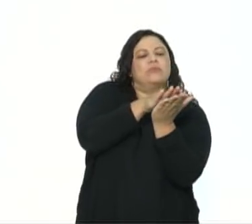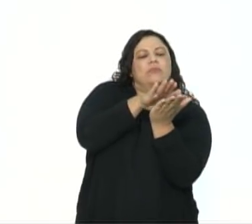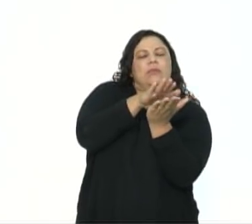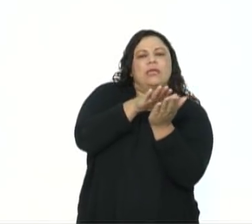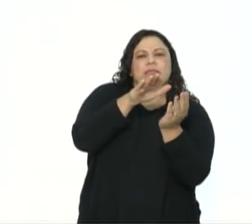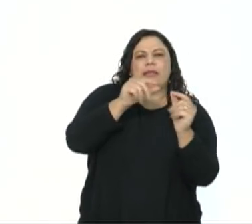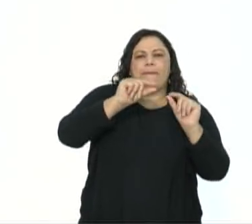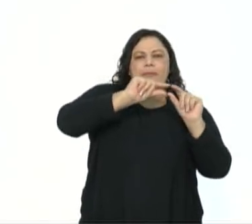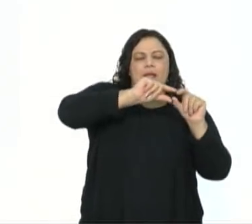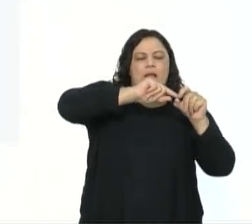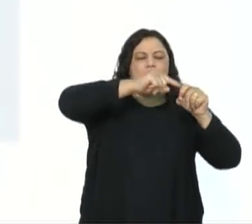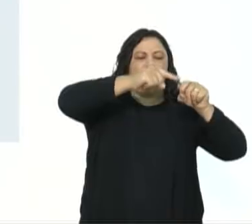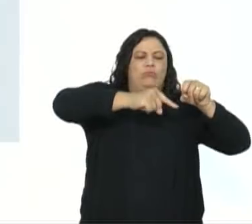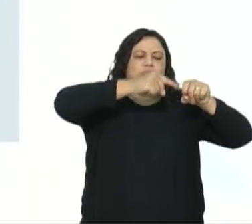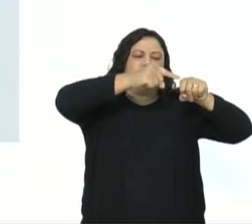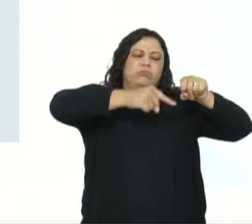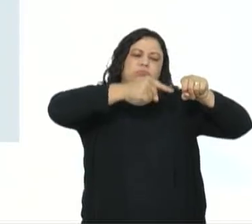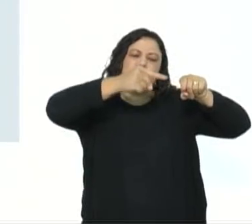é bem arredondado.